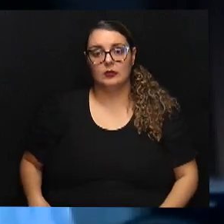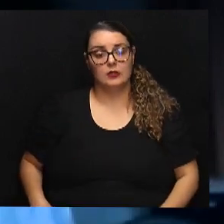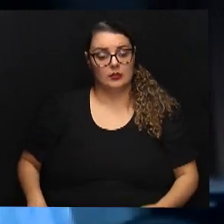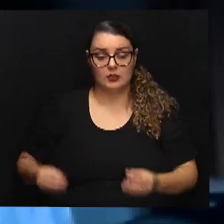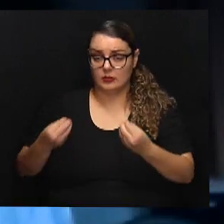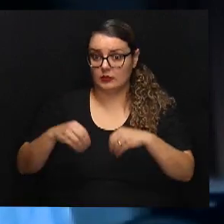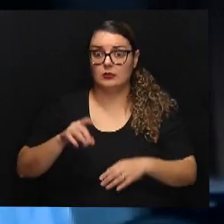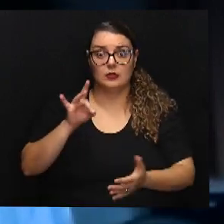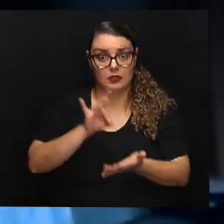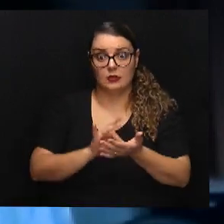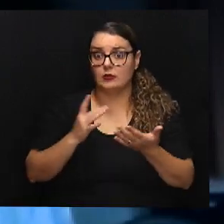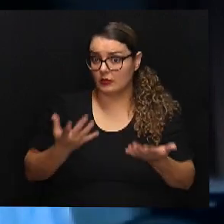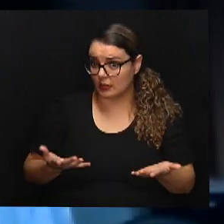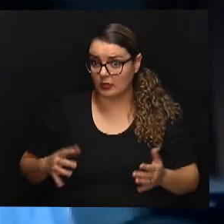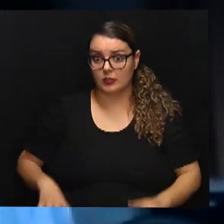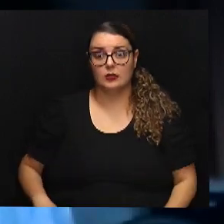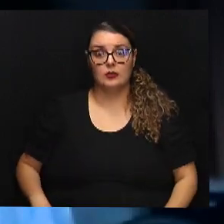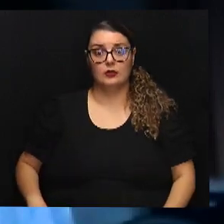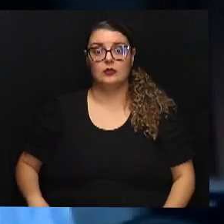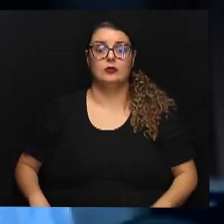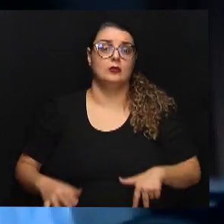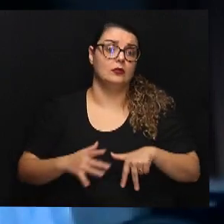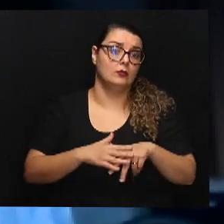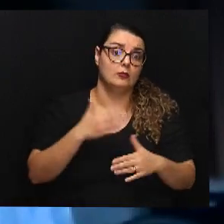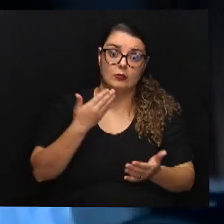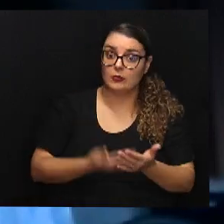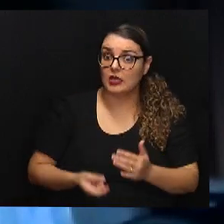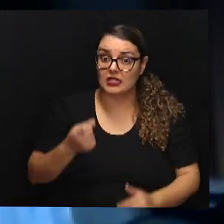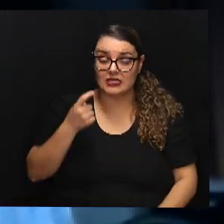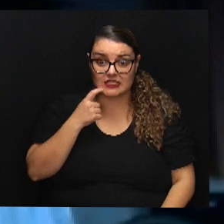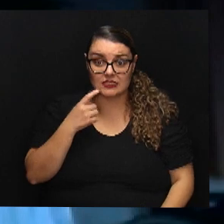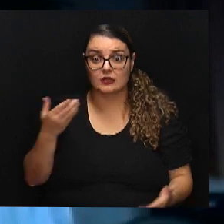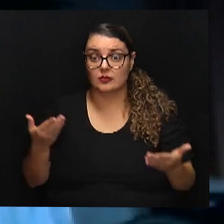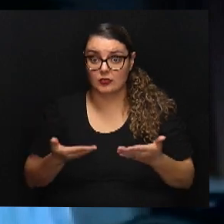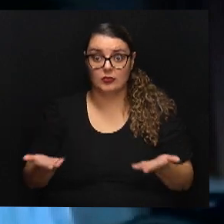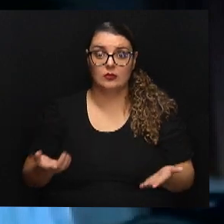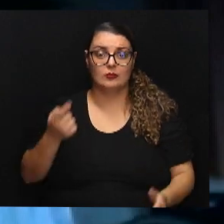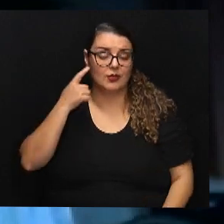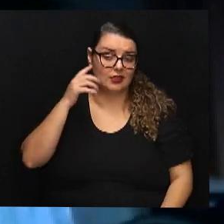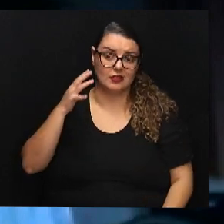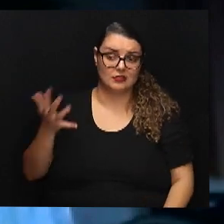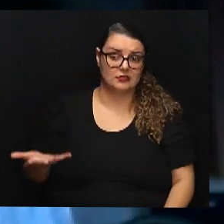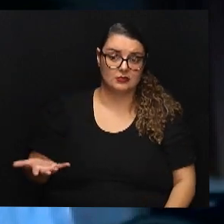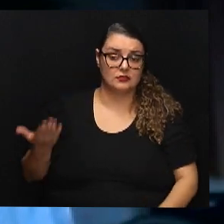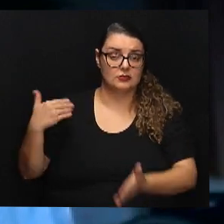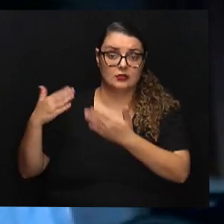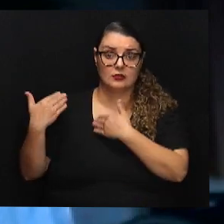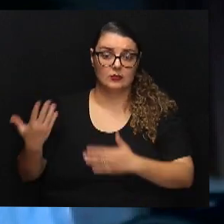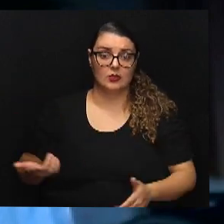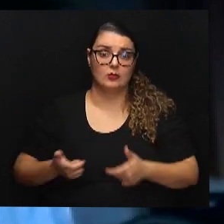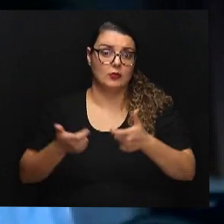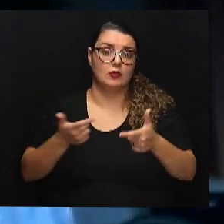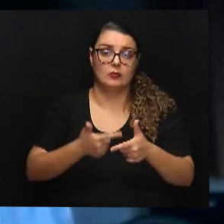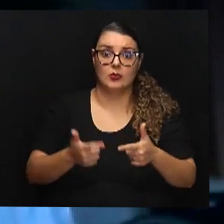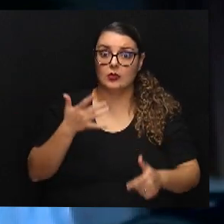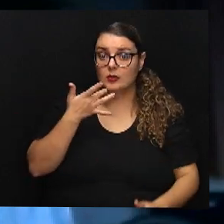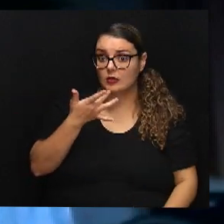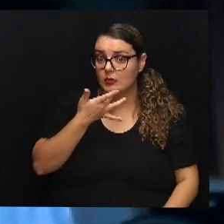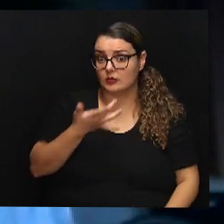vão acontecendo. E esses danos são danos reais, né? Porque o paciente perde dente. Então, hoje em dia,